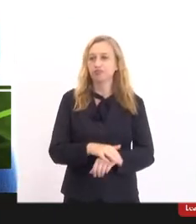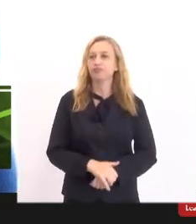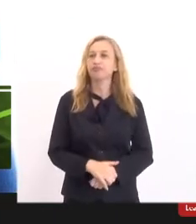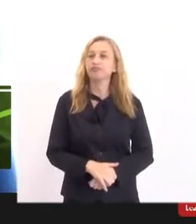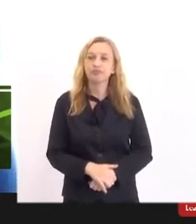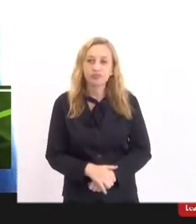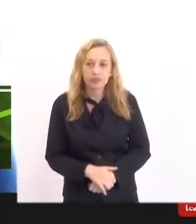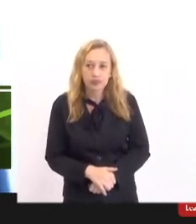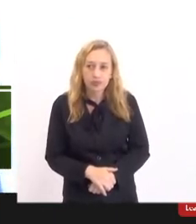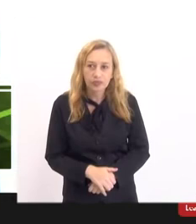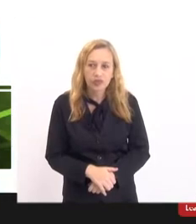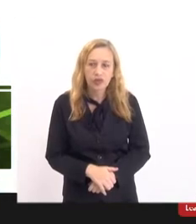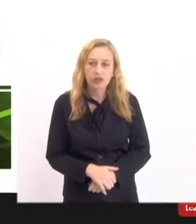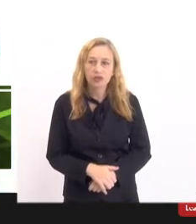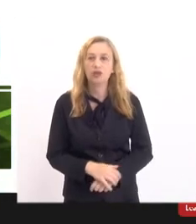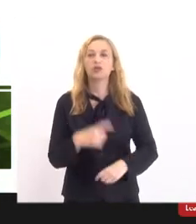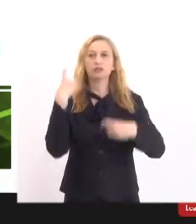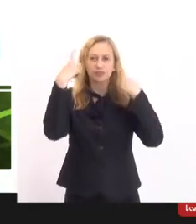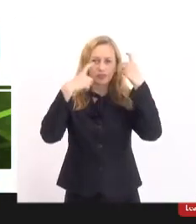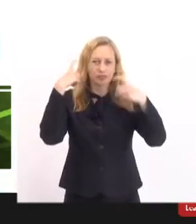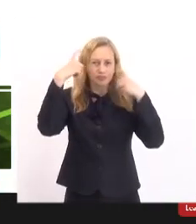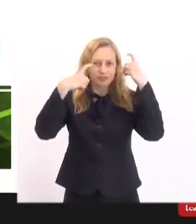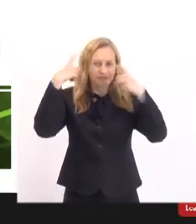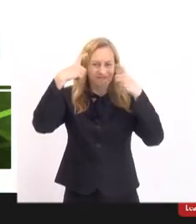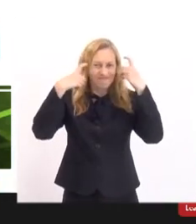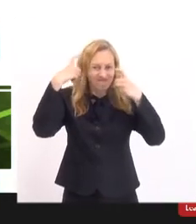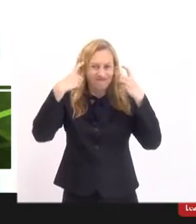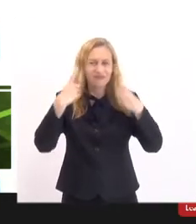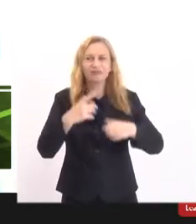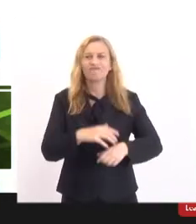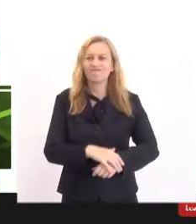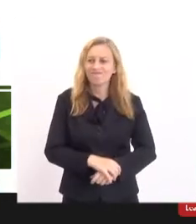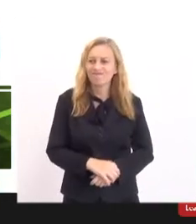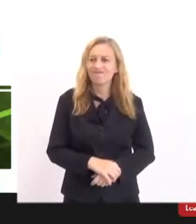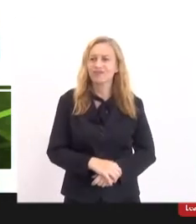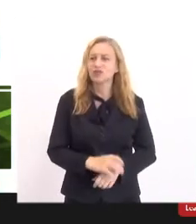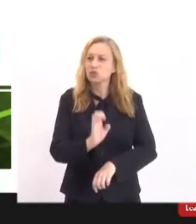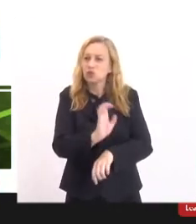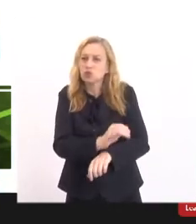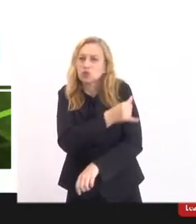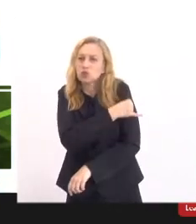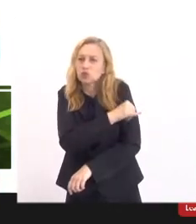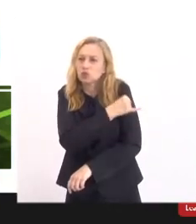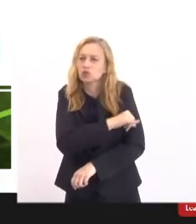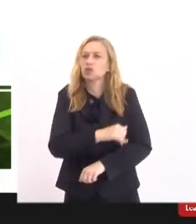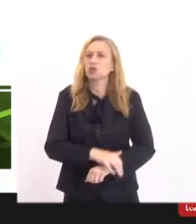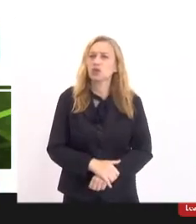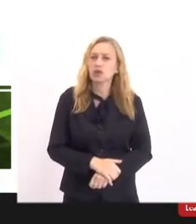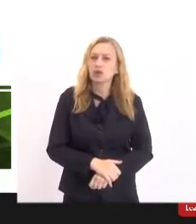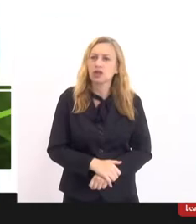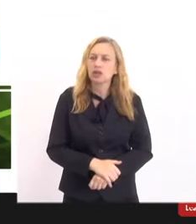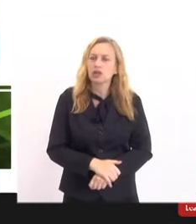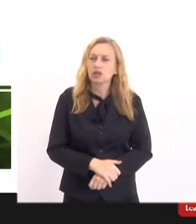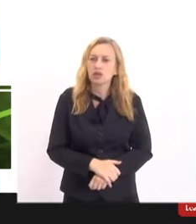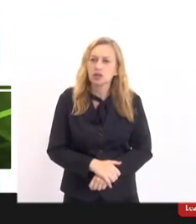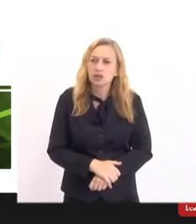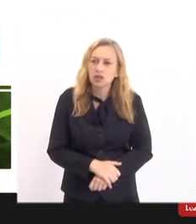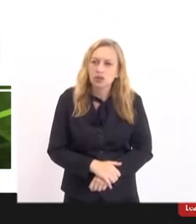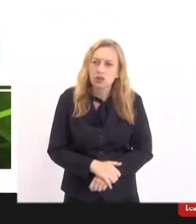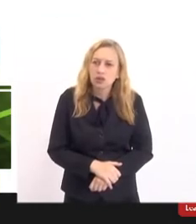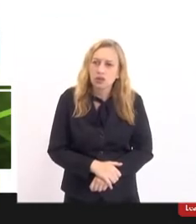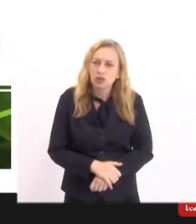gente tem tido muita preocupação com o quadro da educação no Estado do Rio de Janeiro. A gente teve, no último